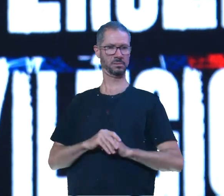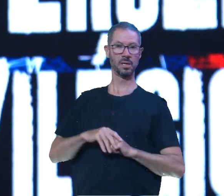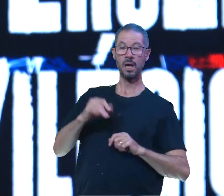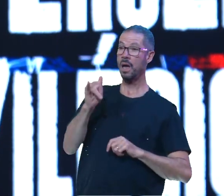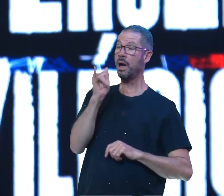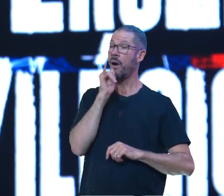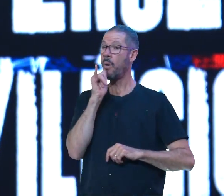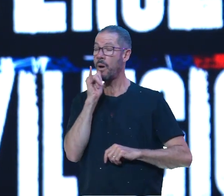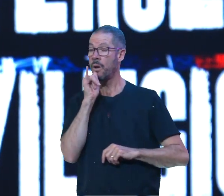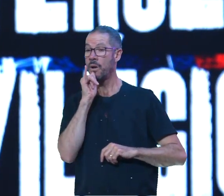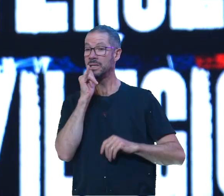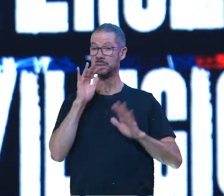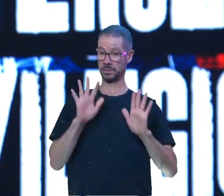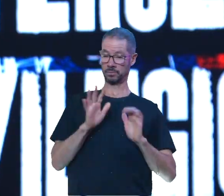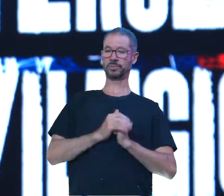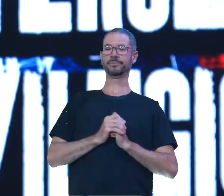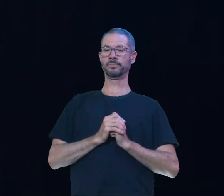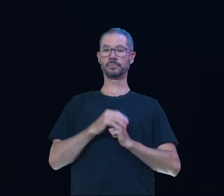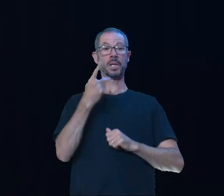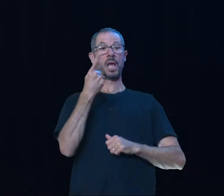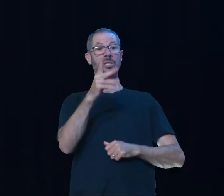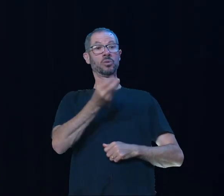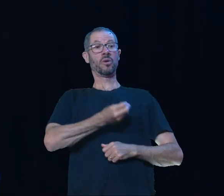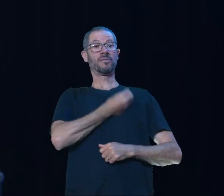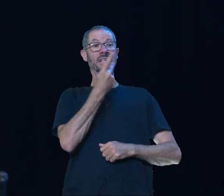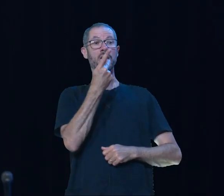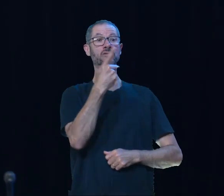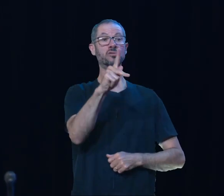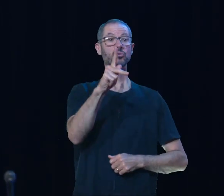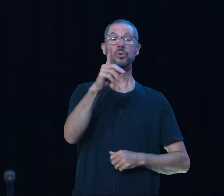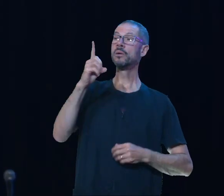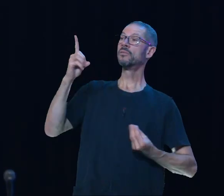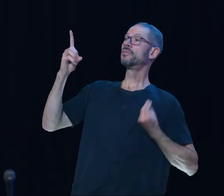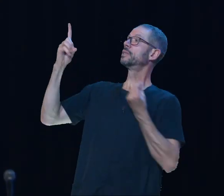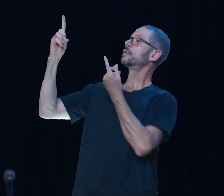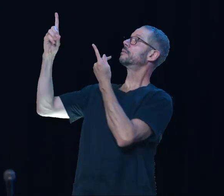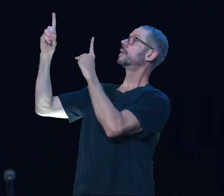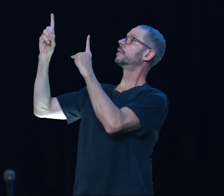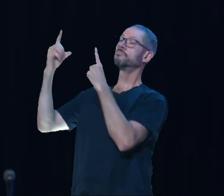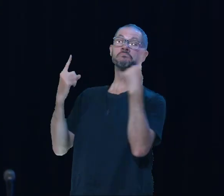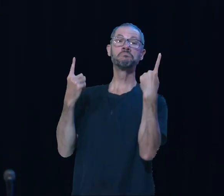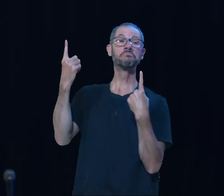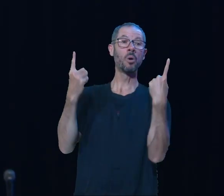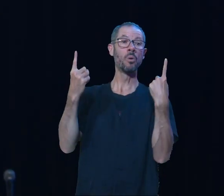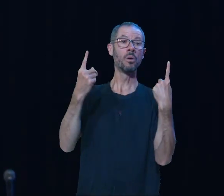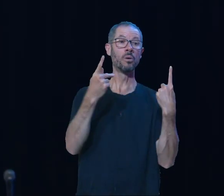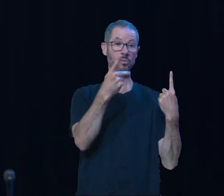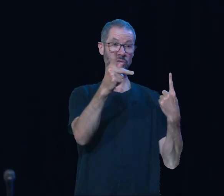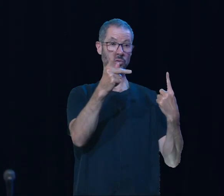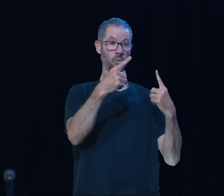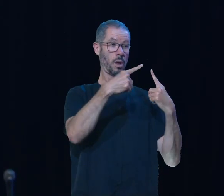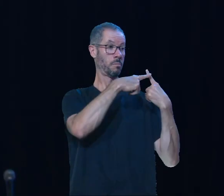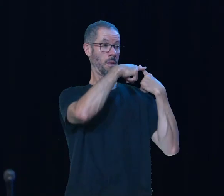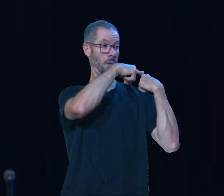Por exemplo, a tua vida é tua ou é de Deus? Se ela é tua, você está carregando.